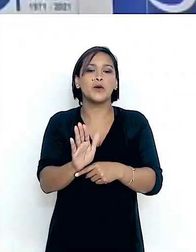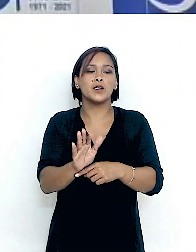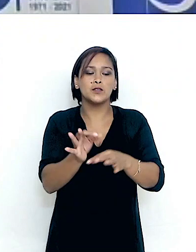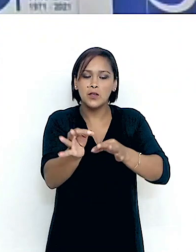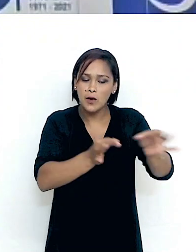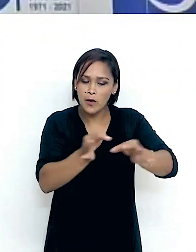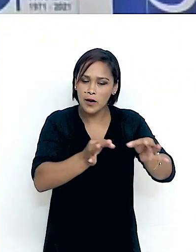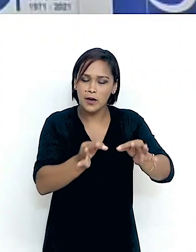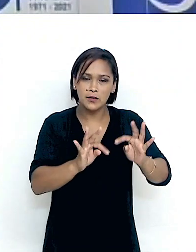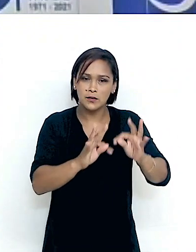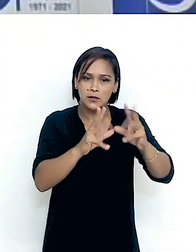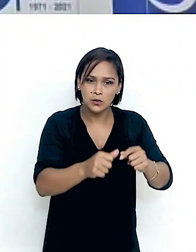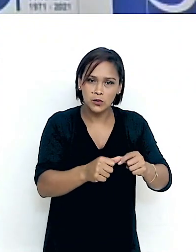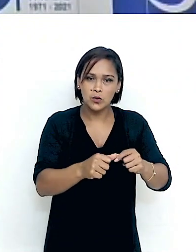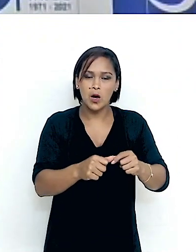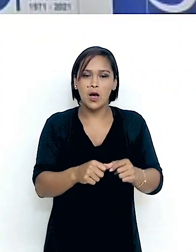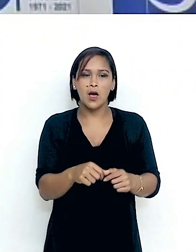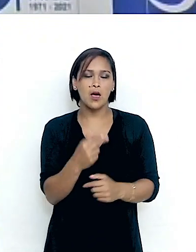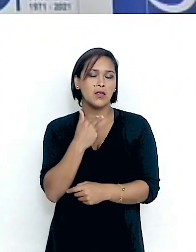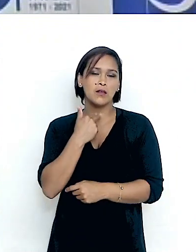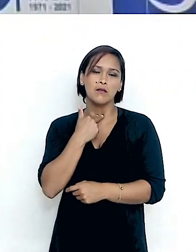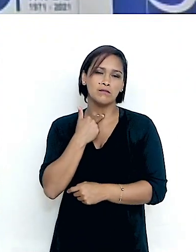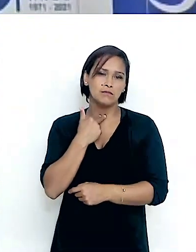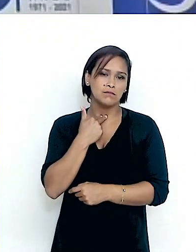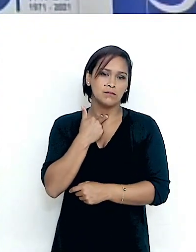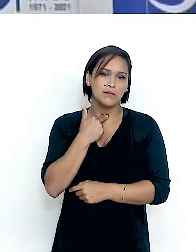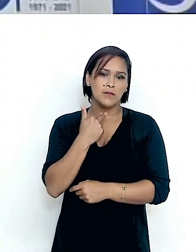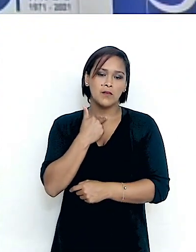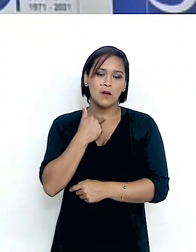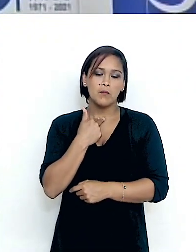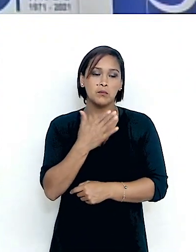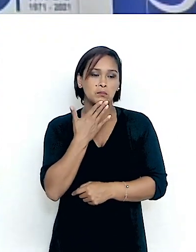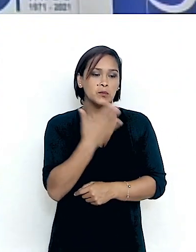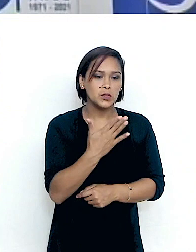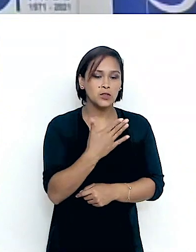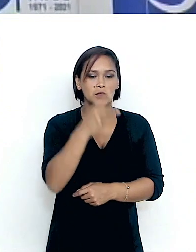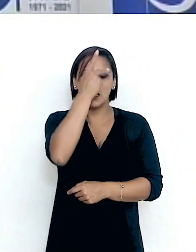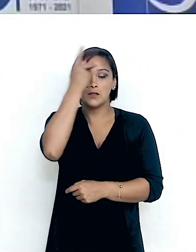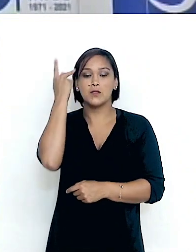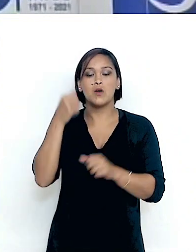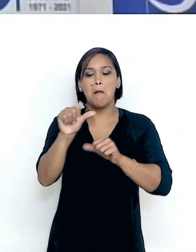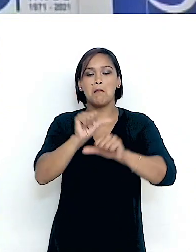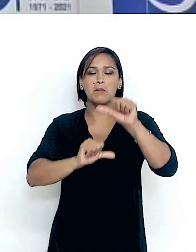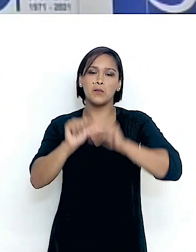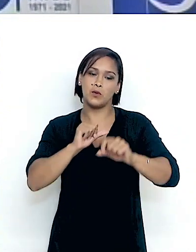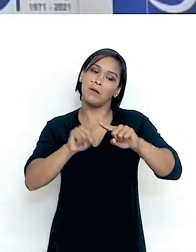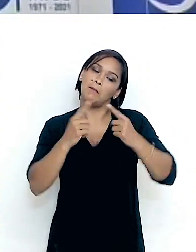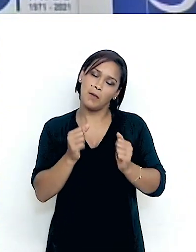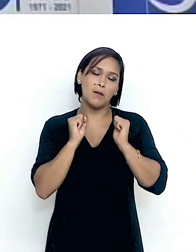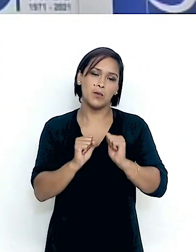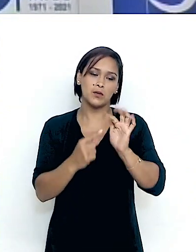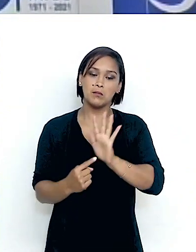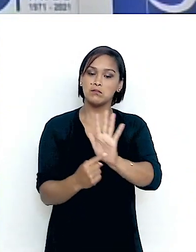fatos. Nós não podemos exigir que as pessoas mudem de opinião, mas nós podemos